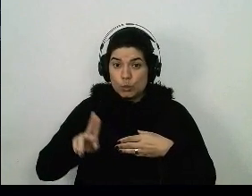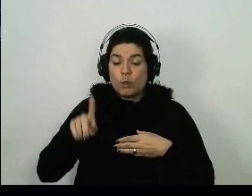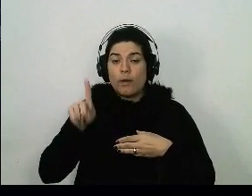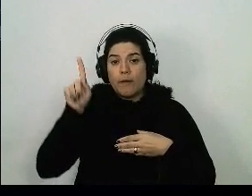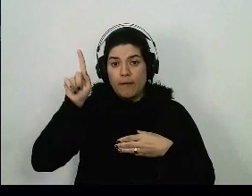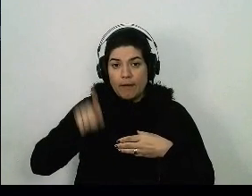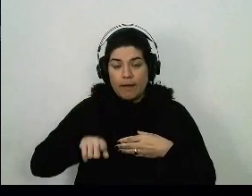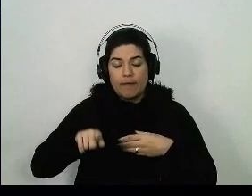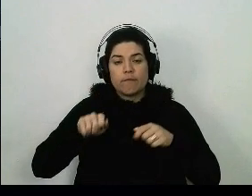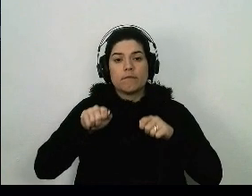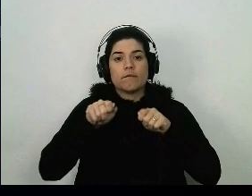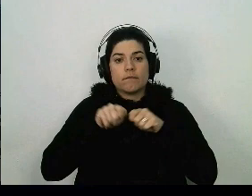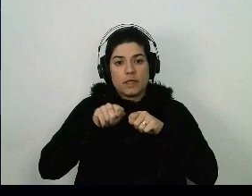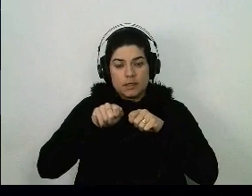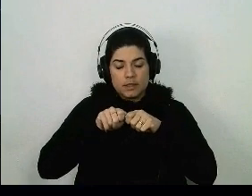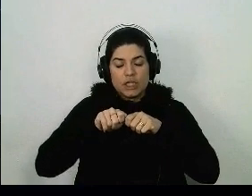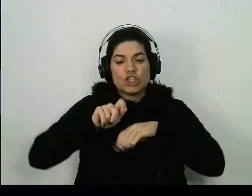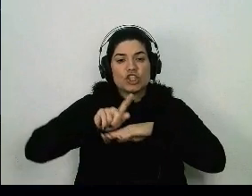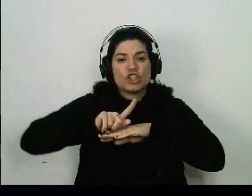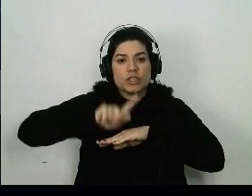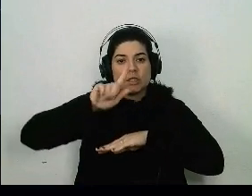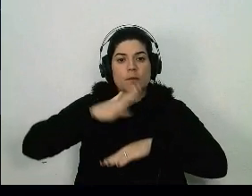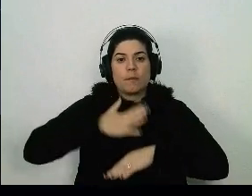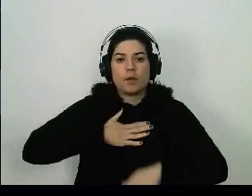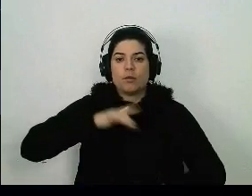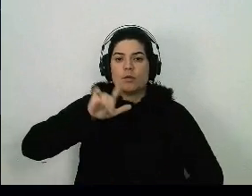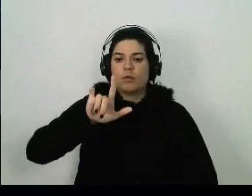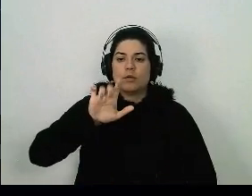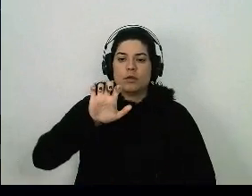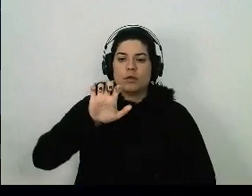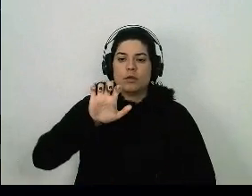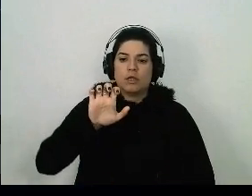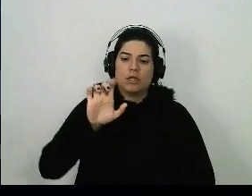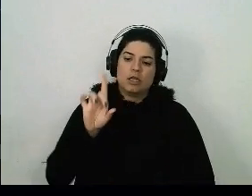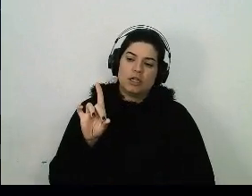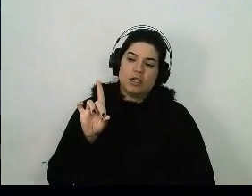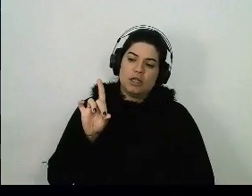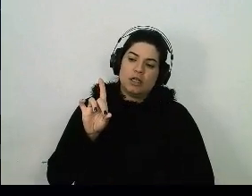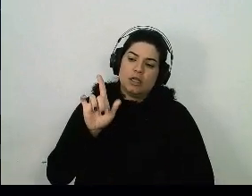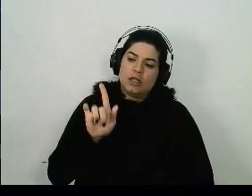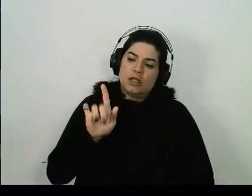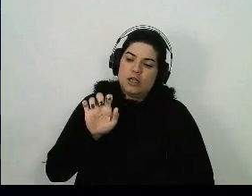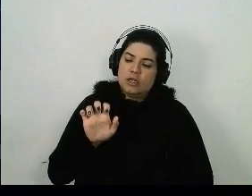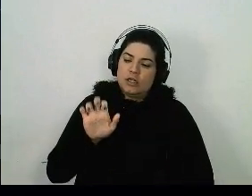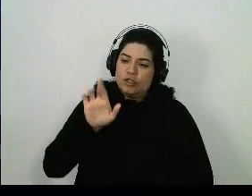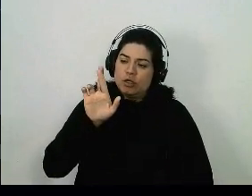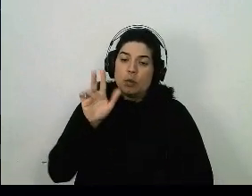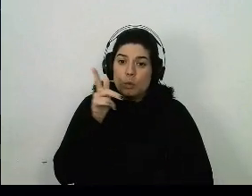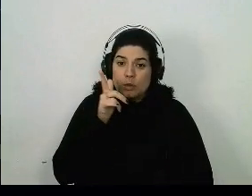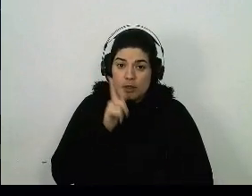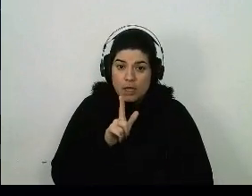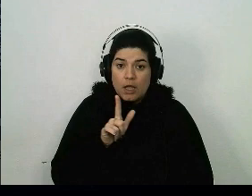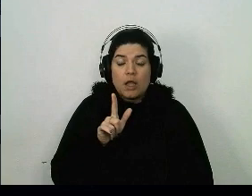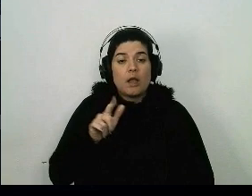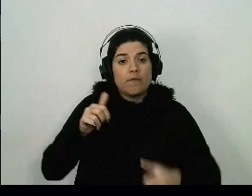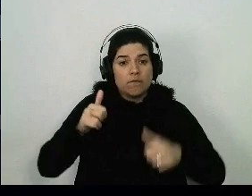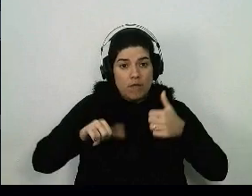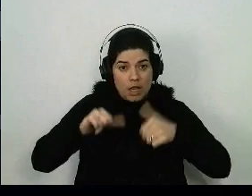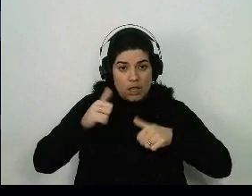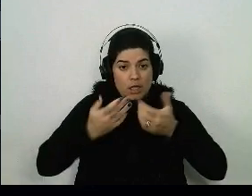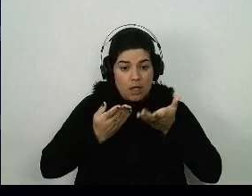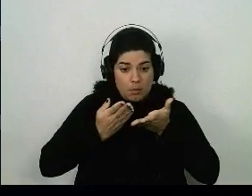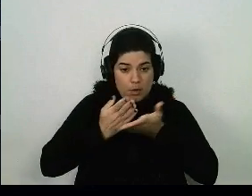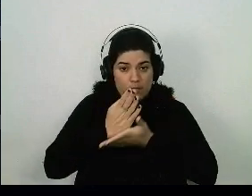para fazer a gestão do meu Ledger. E para validar ela, basta rodar essa query aqui.